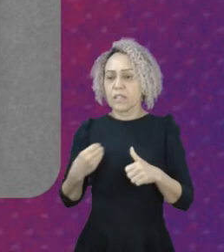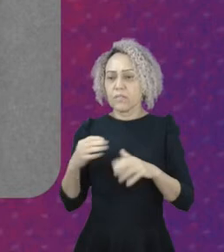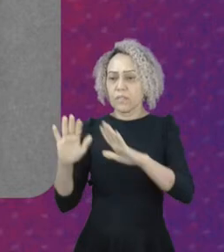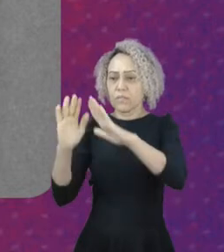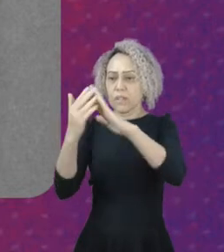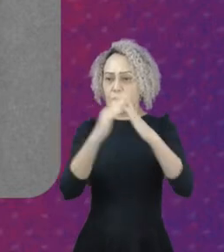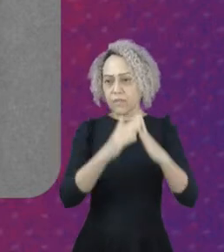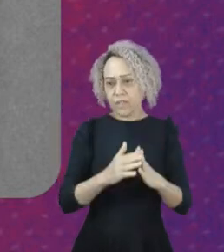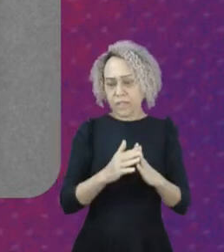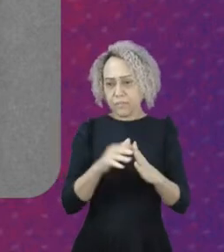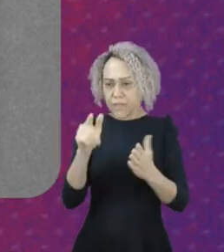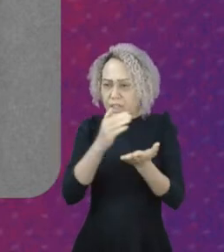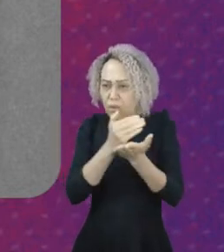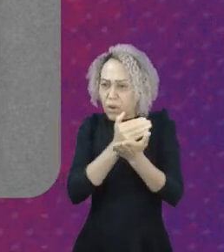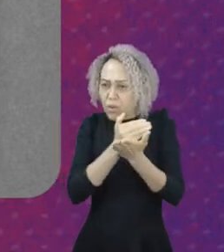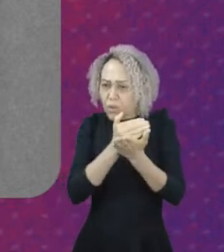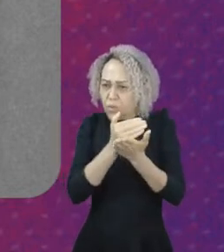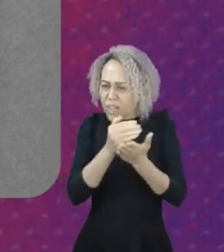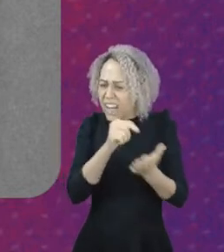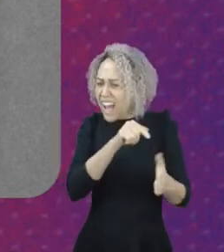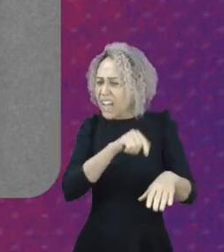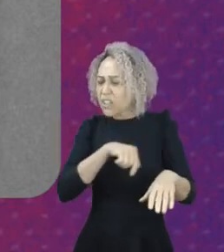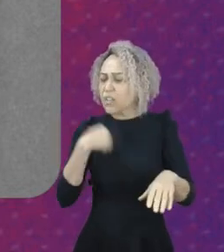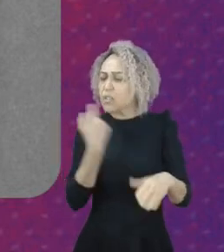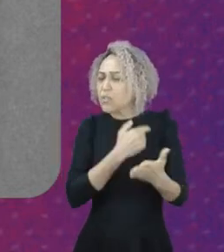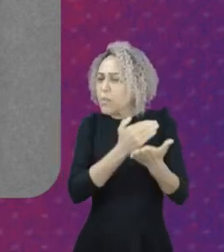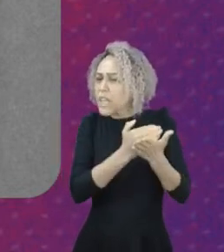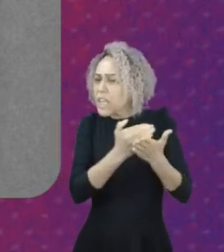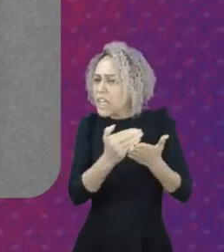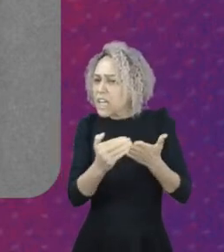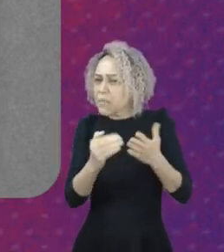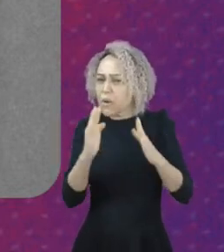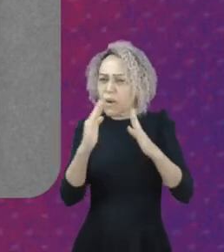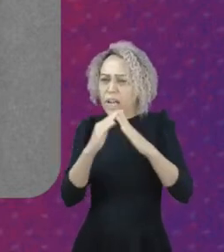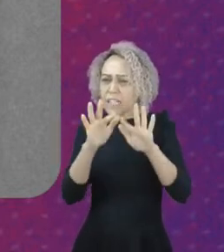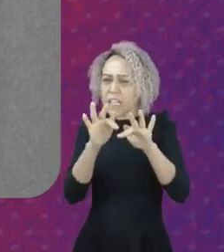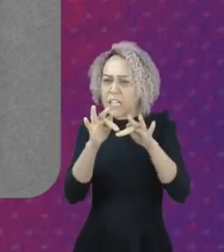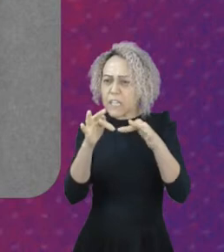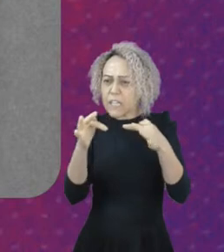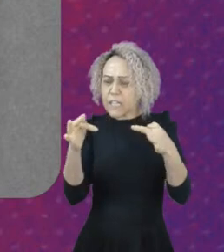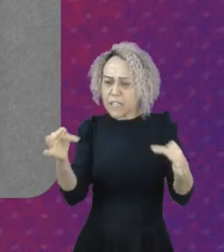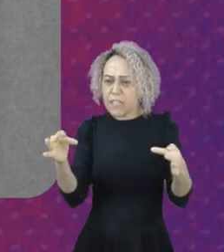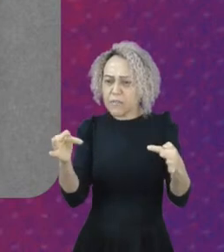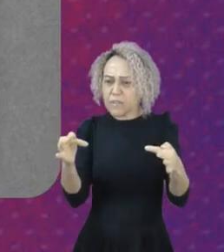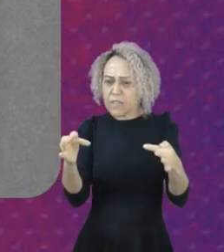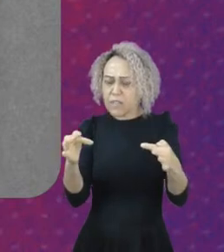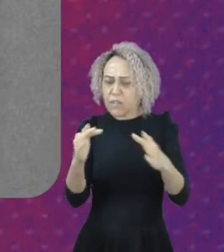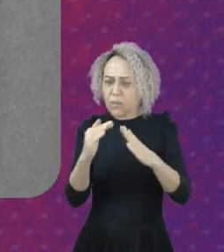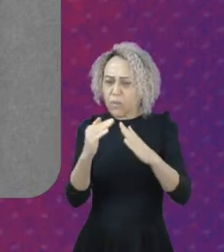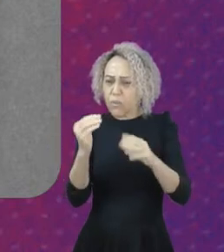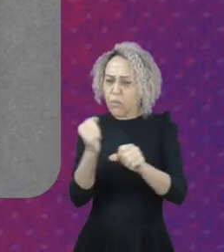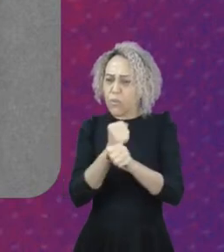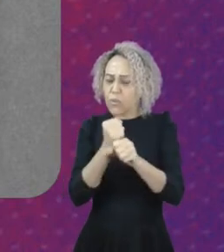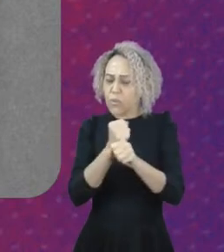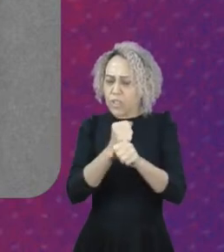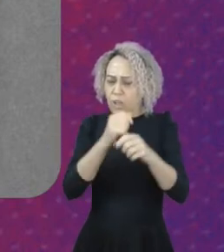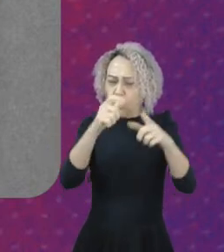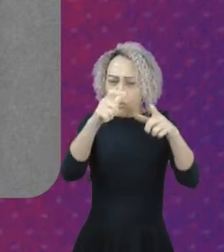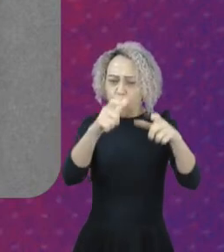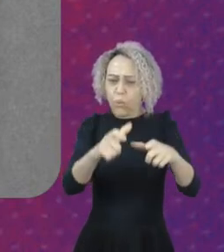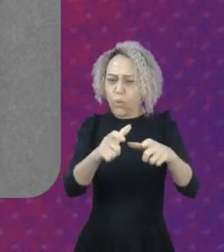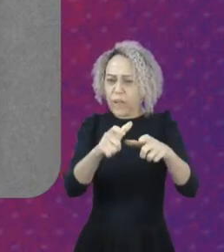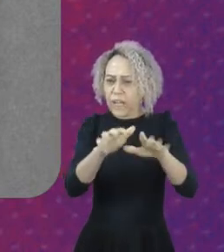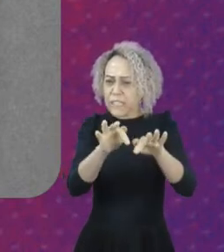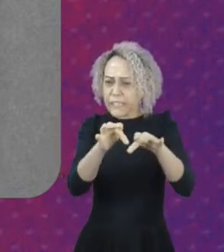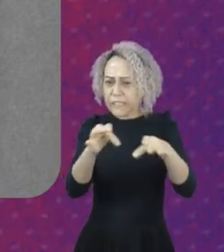vendo. É uma casa bem simples, é uma casa de vila, onde a gente conseguiu localizar esse